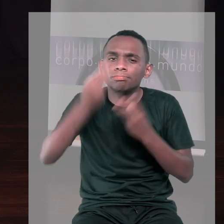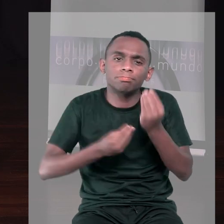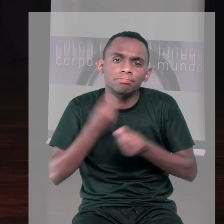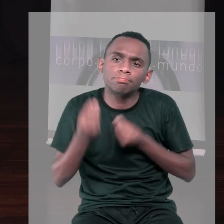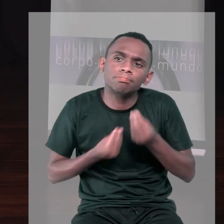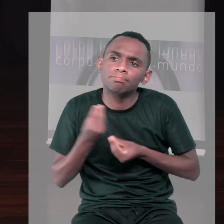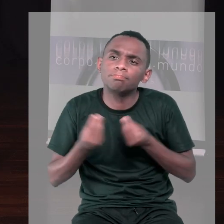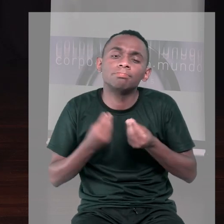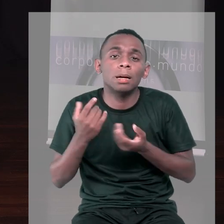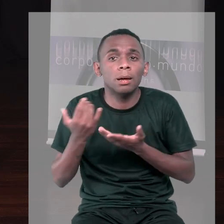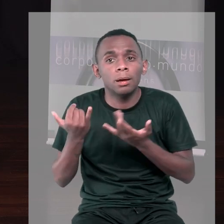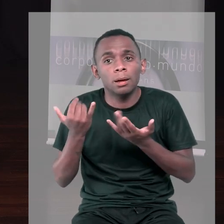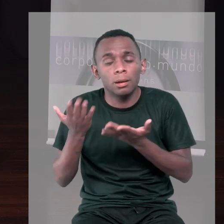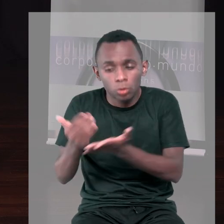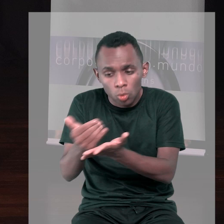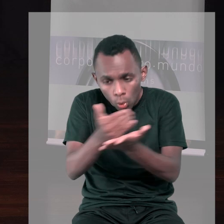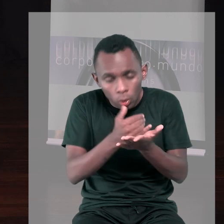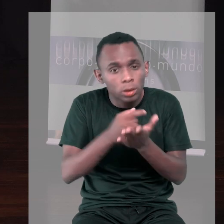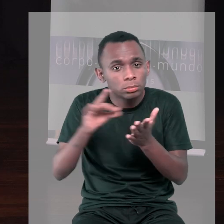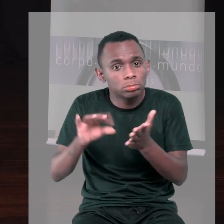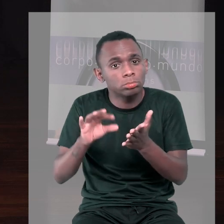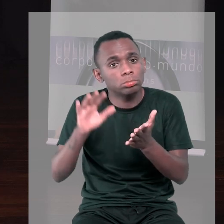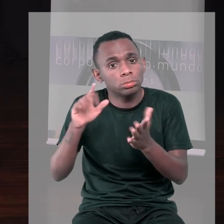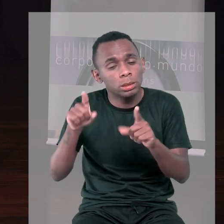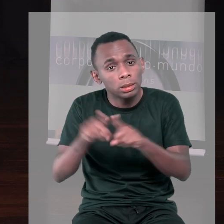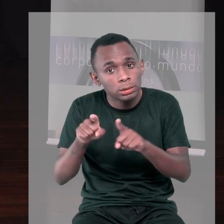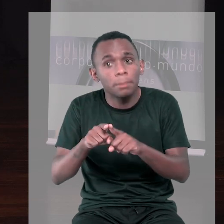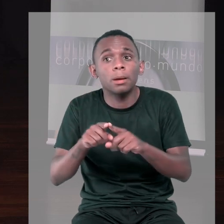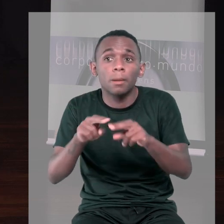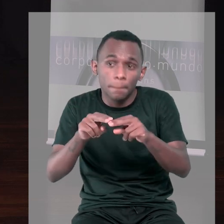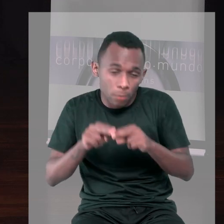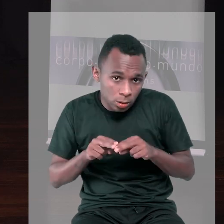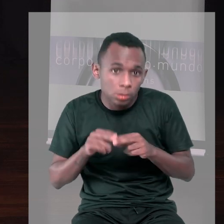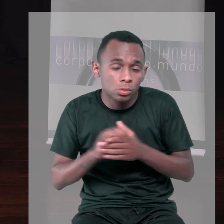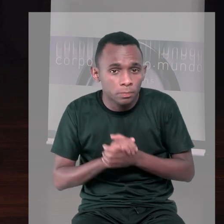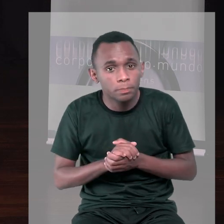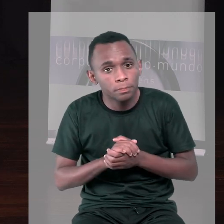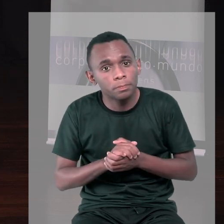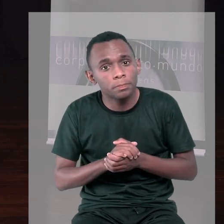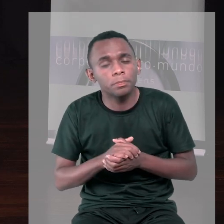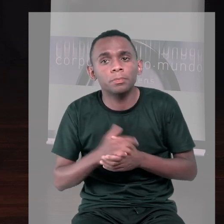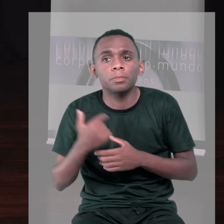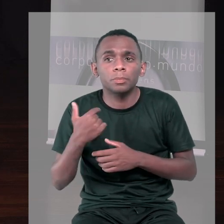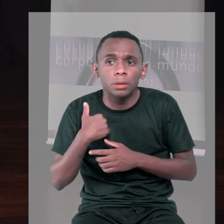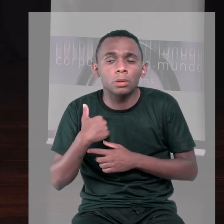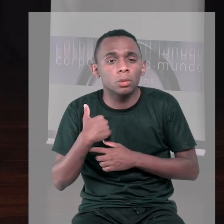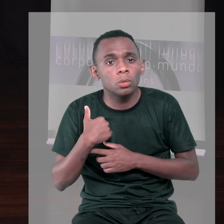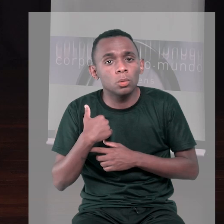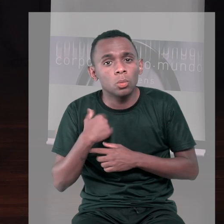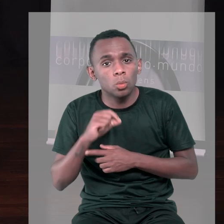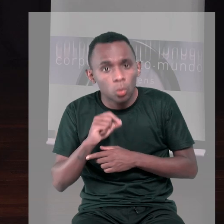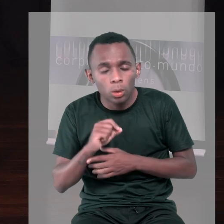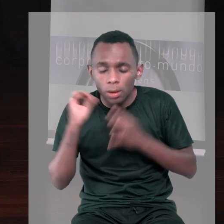propriamente políticas, como a ação, portanto, como a liberdade. Então, quando ela se serve